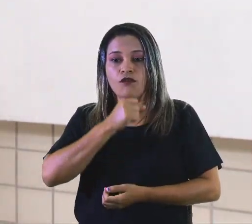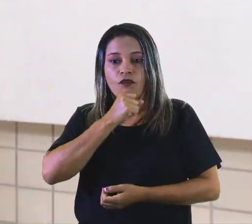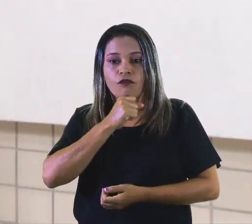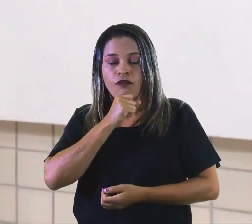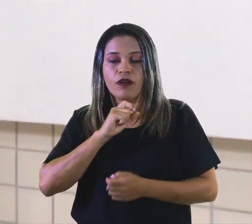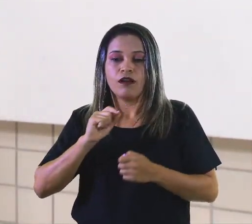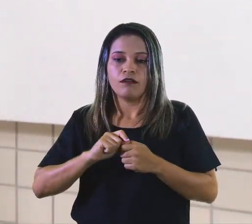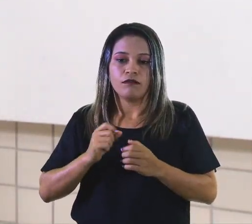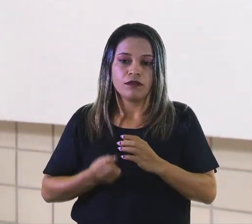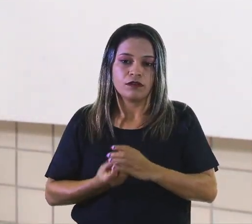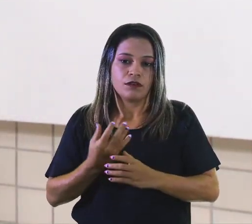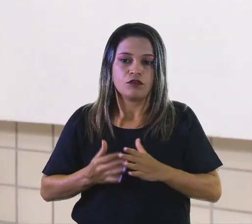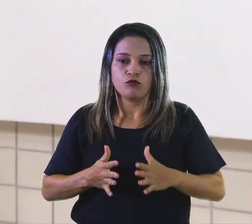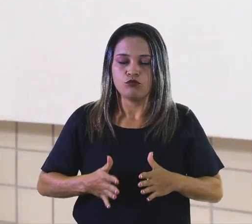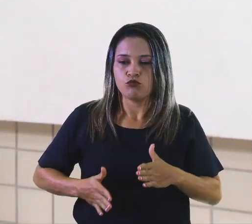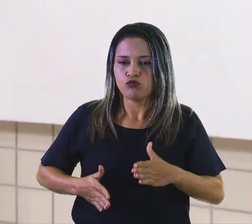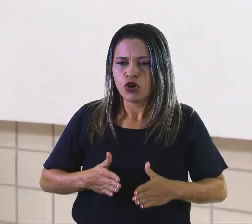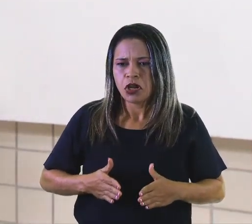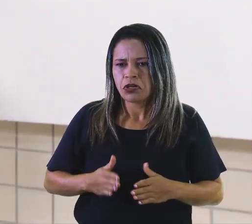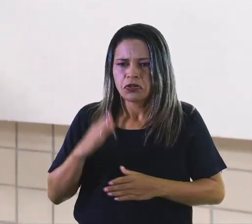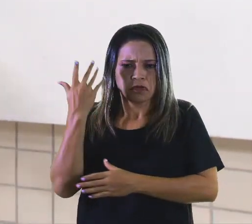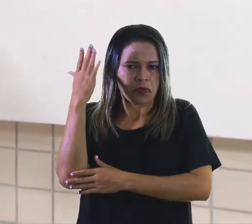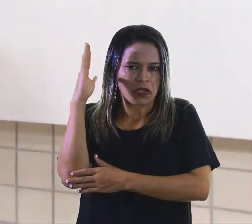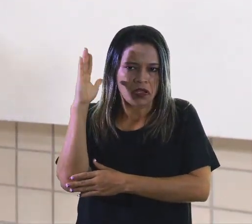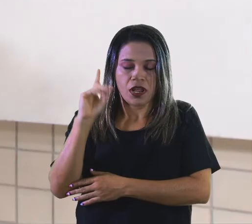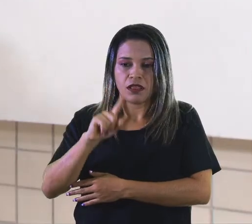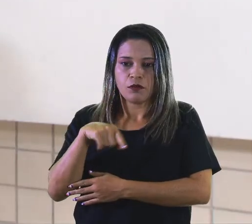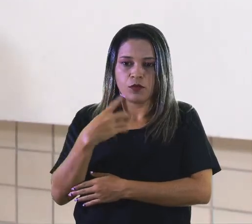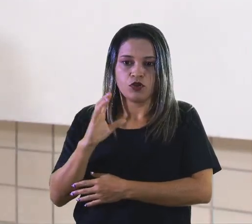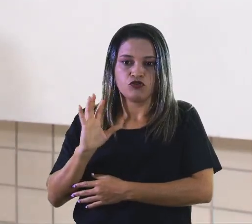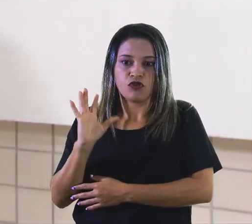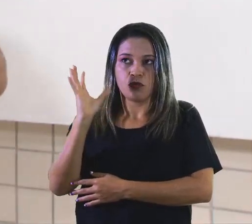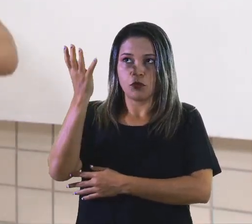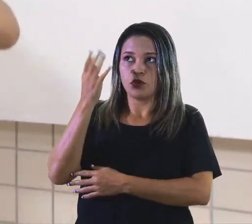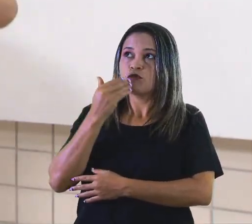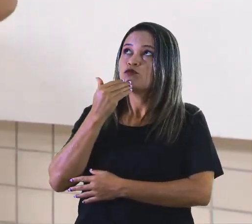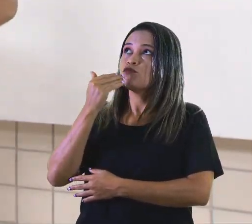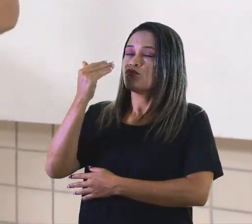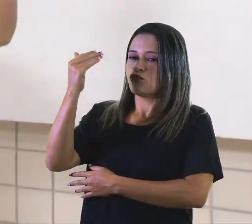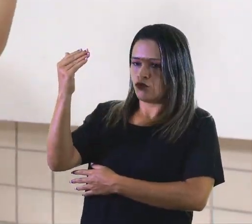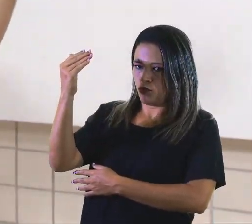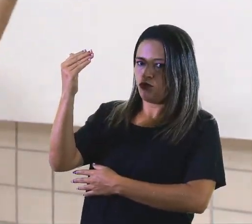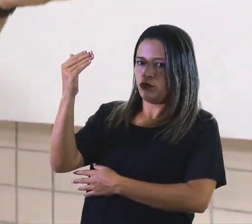era apenas um bonequinho de madeira, né? De repente, Gepeto faz um pedido,